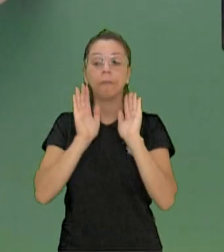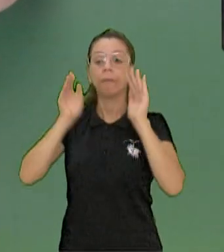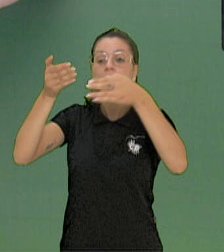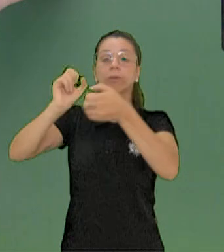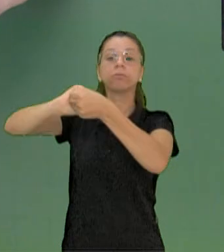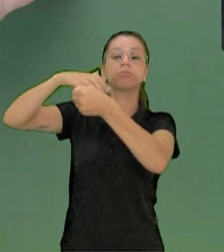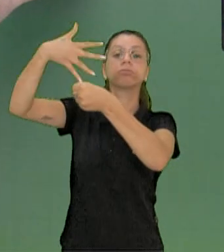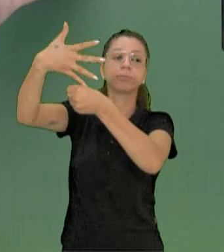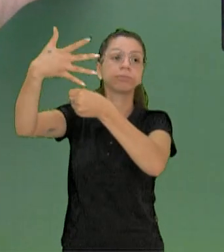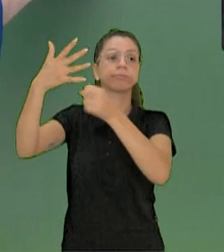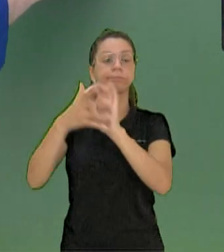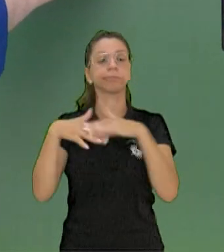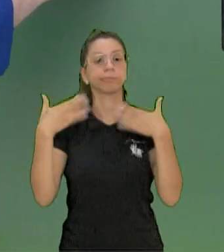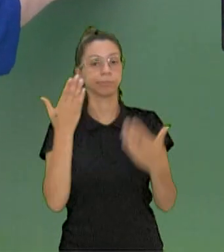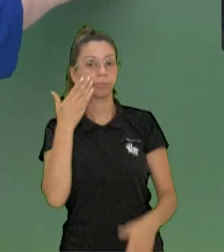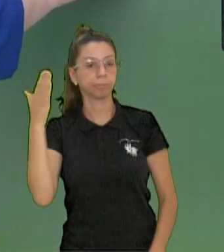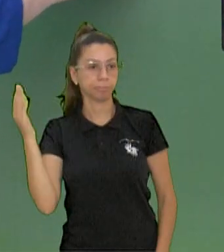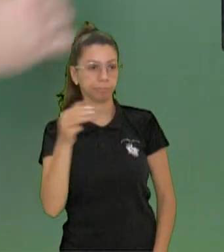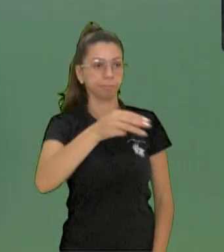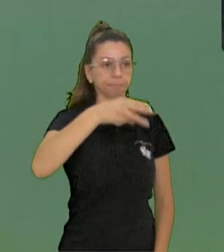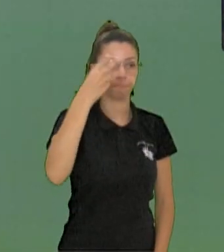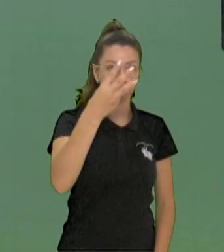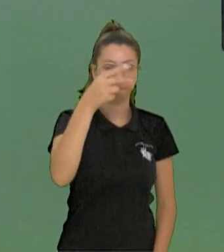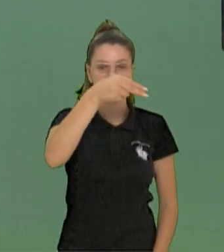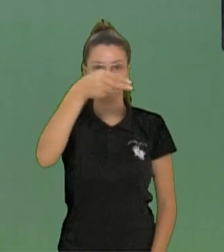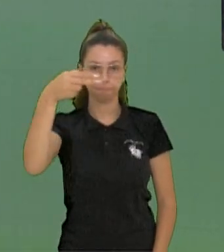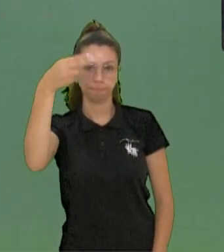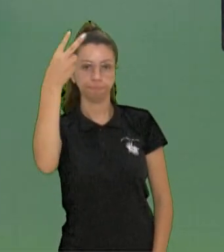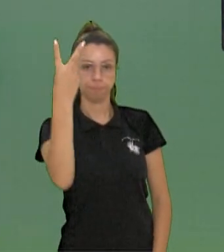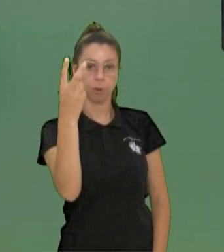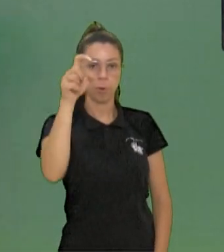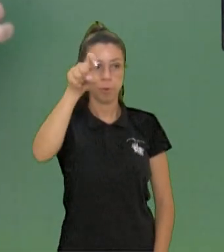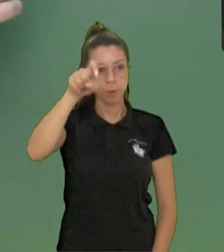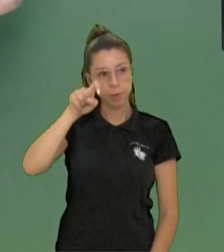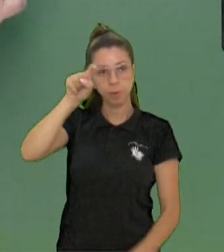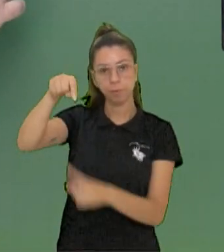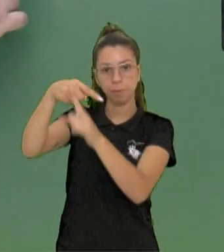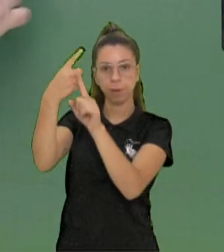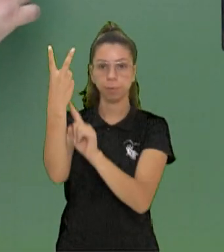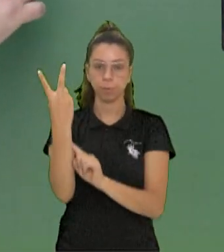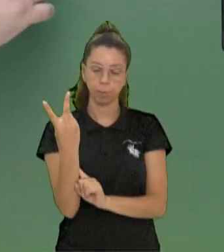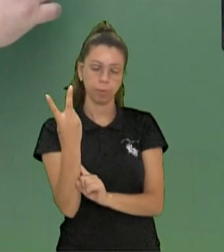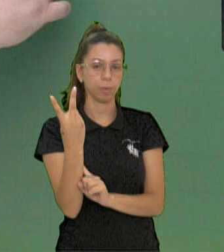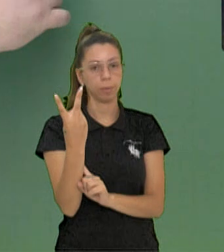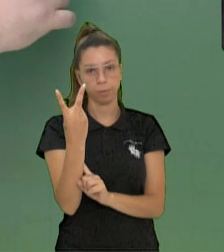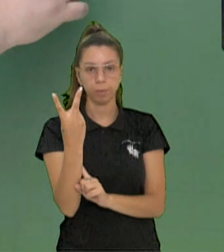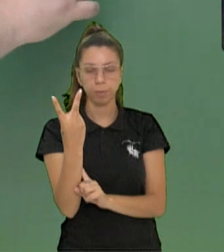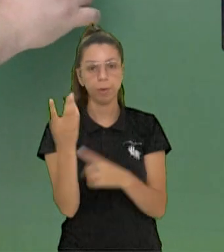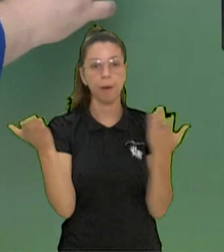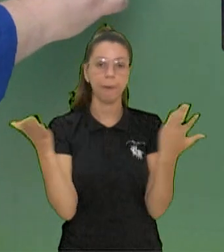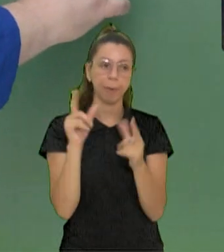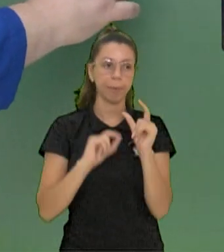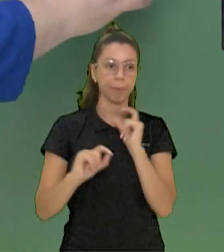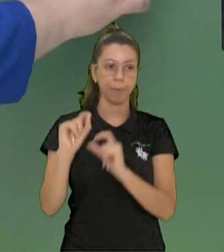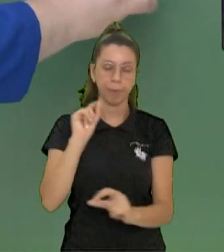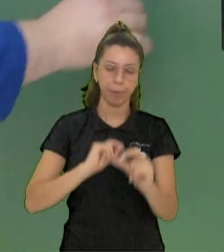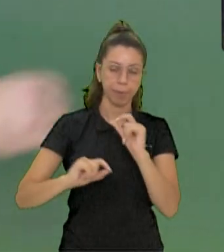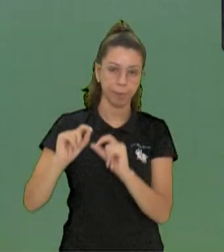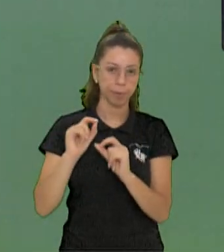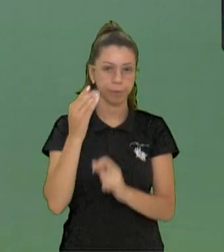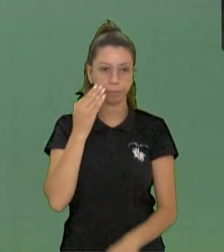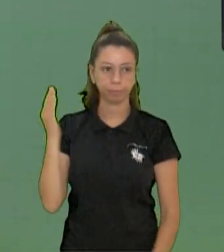3 igual a 2x mais 2. Vamos isolar o x agora. 3 menos 2 igual